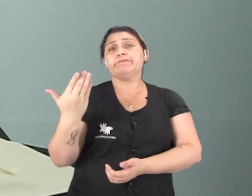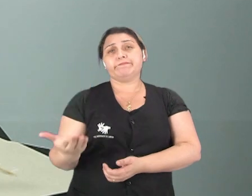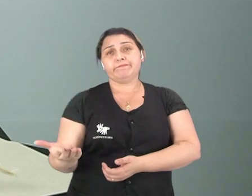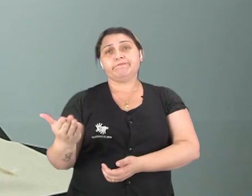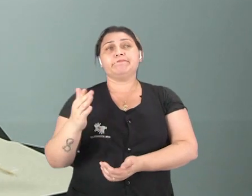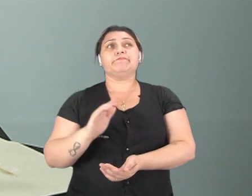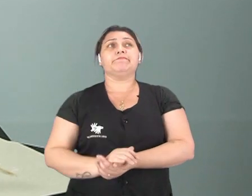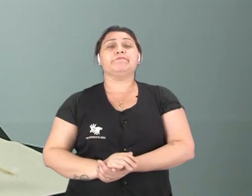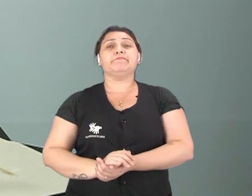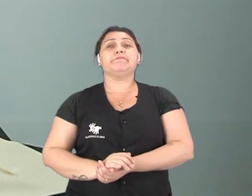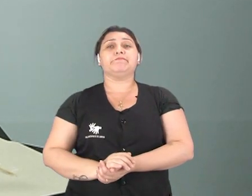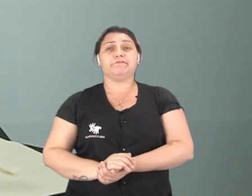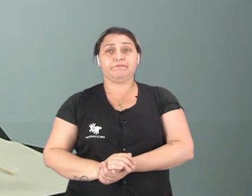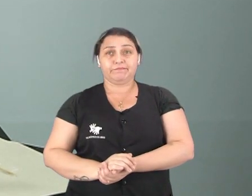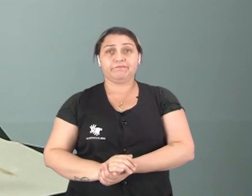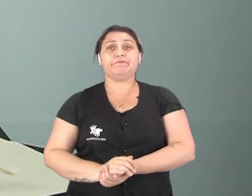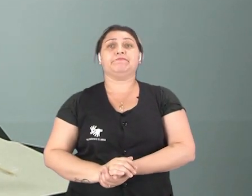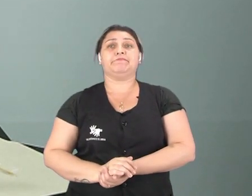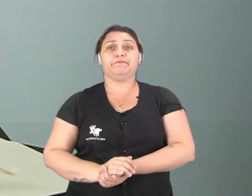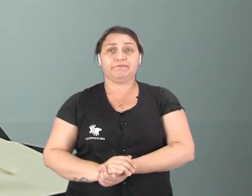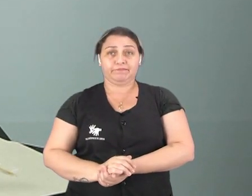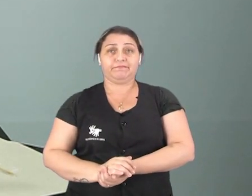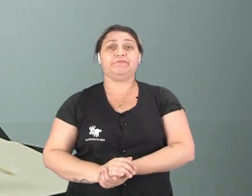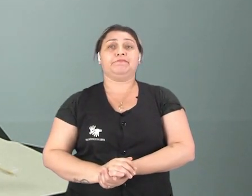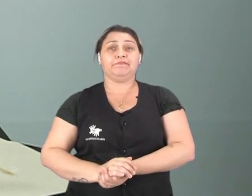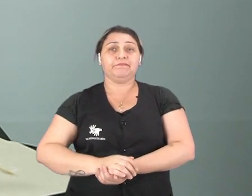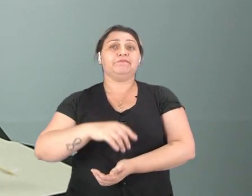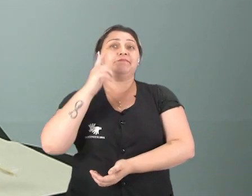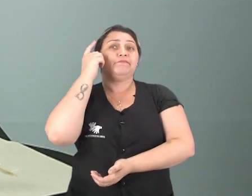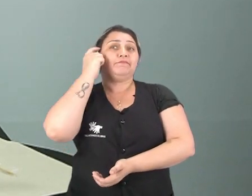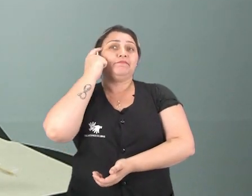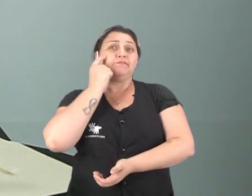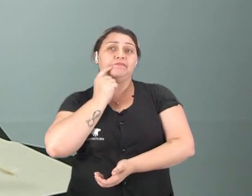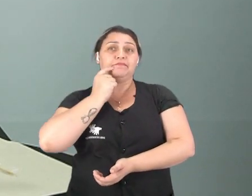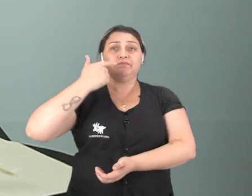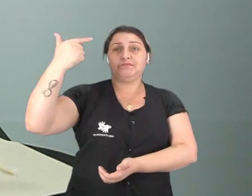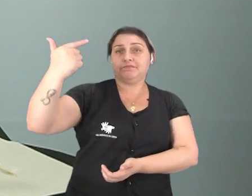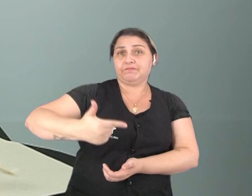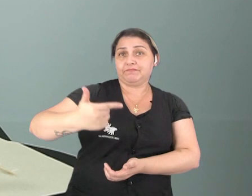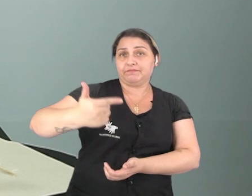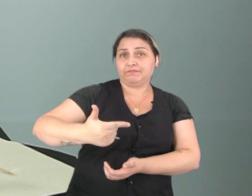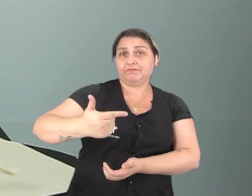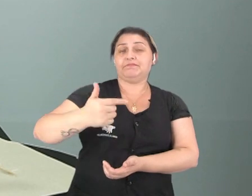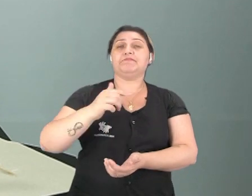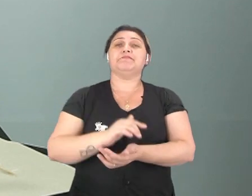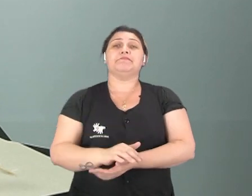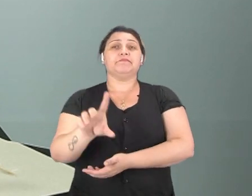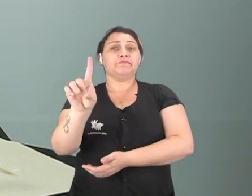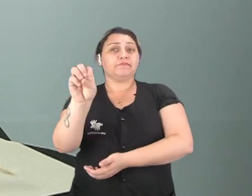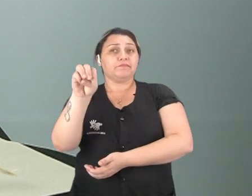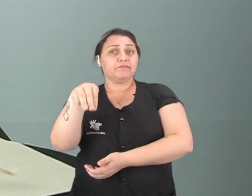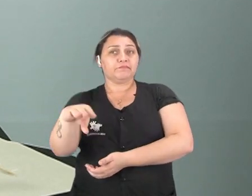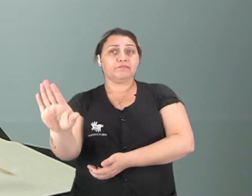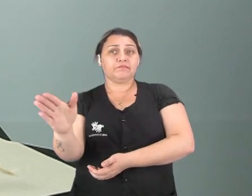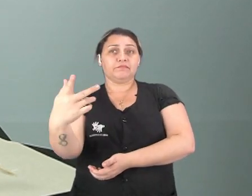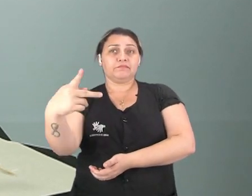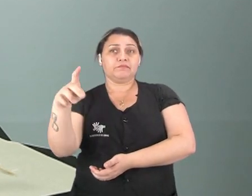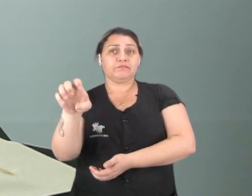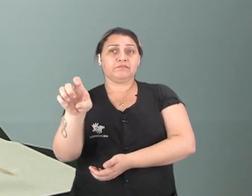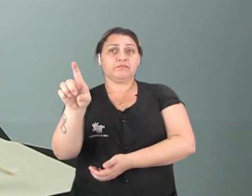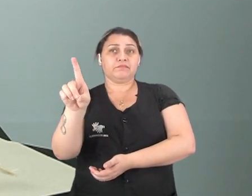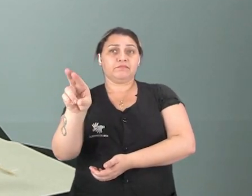era Dom Pedro II. Olha, quem herdou o trono? Ele mesmo, Dom